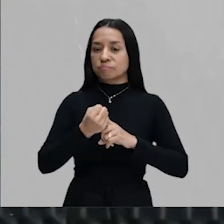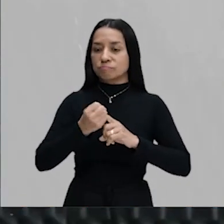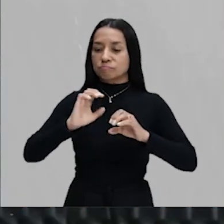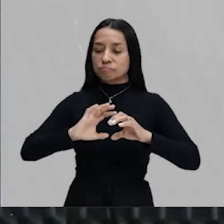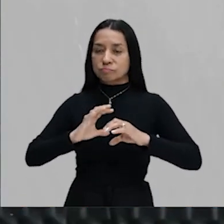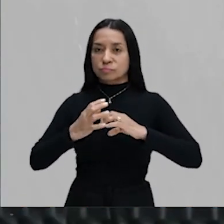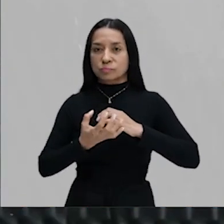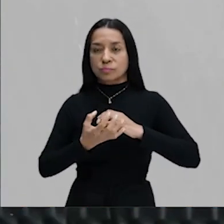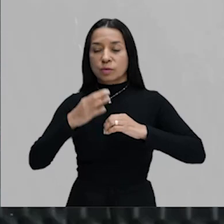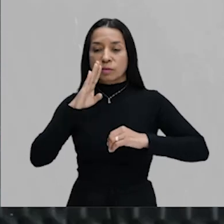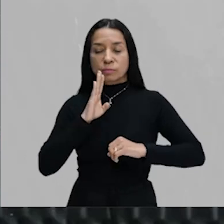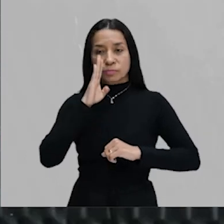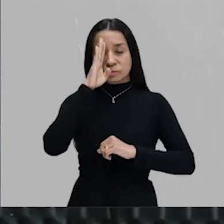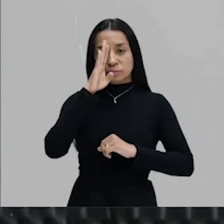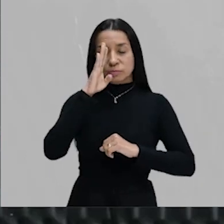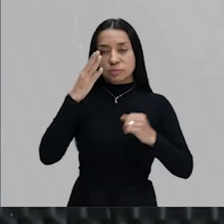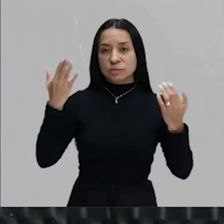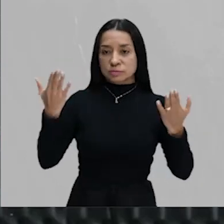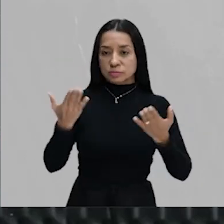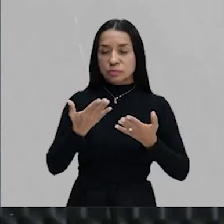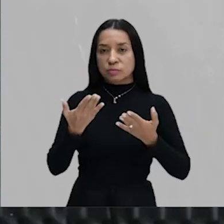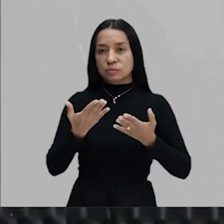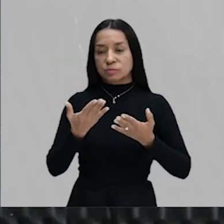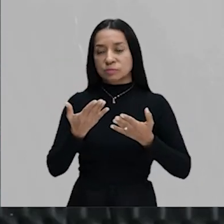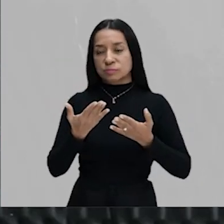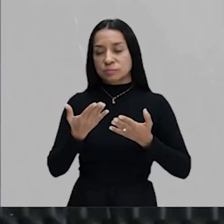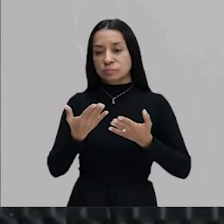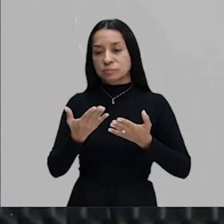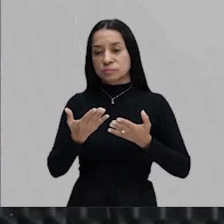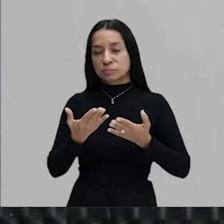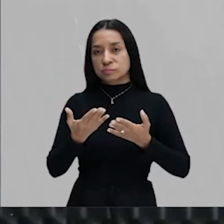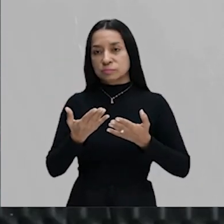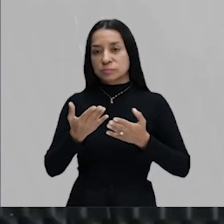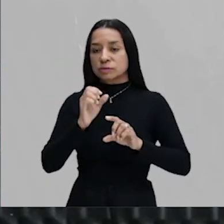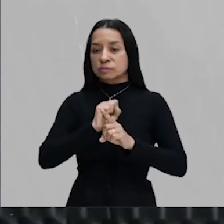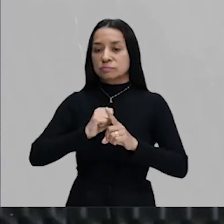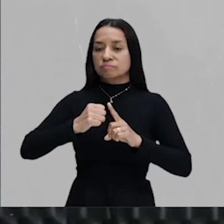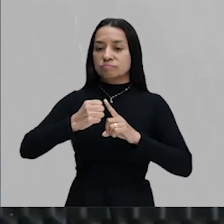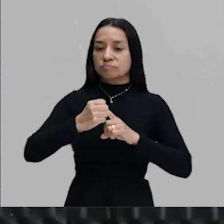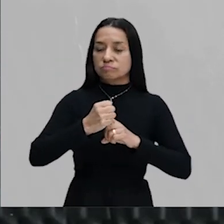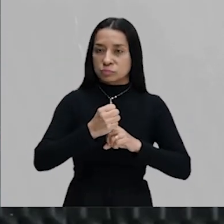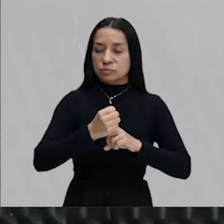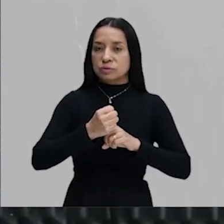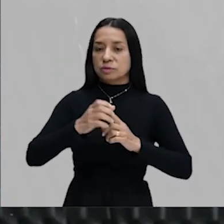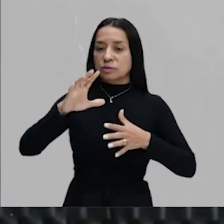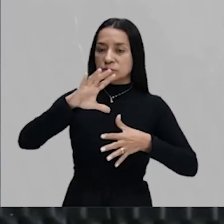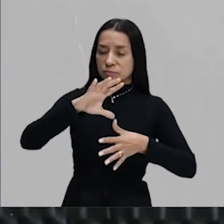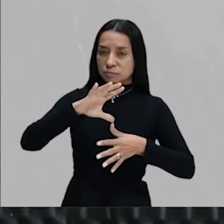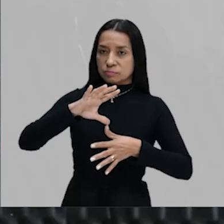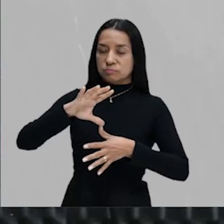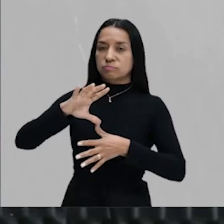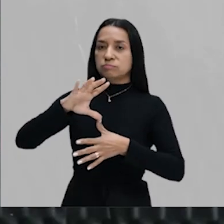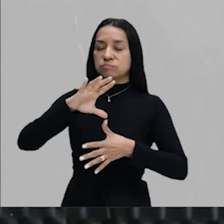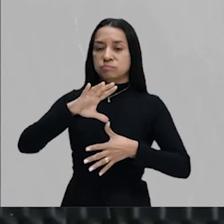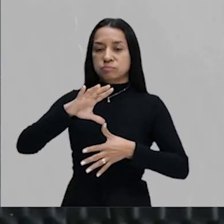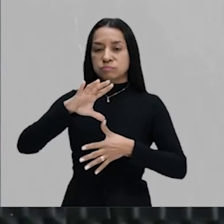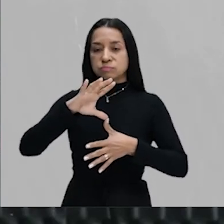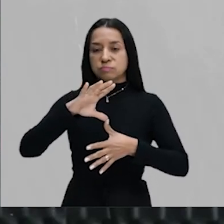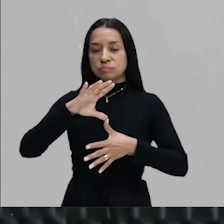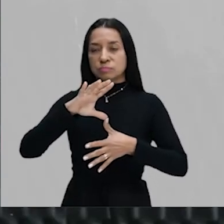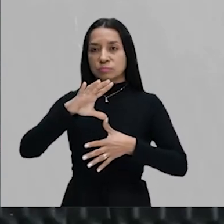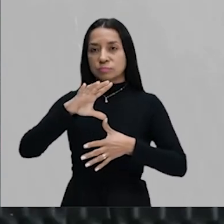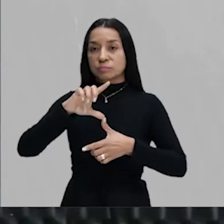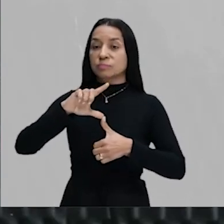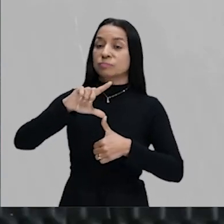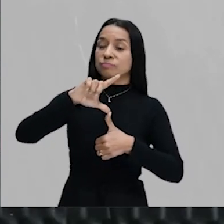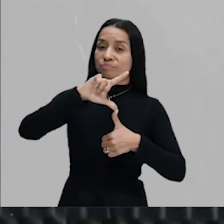ocidental, principalmente para a atual sociedade latino-americana e, de uma forma mais específica, para a